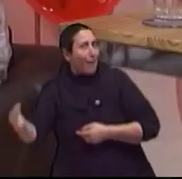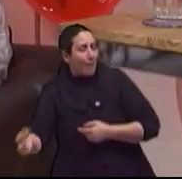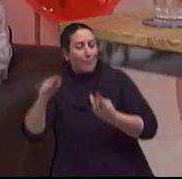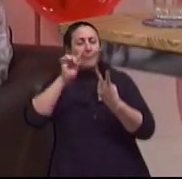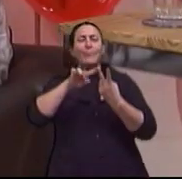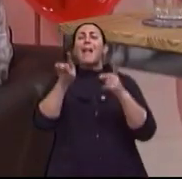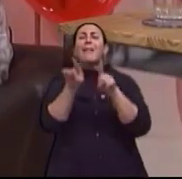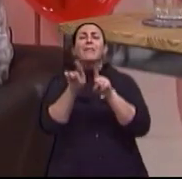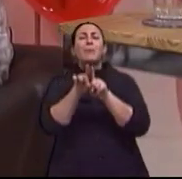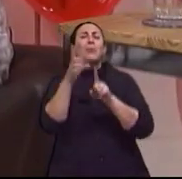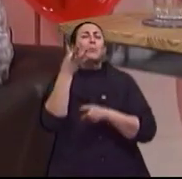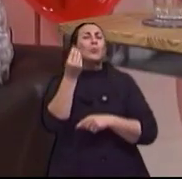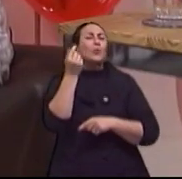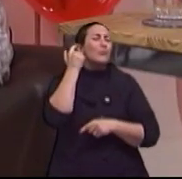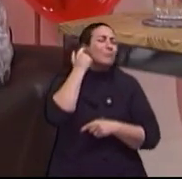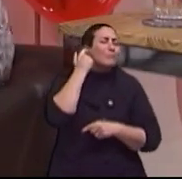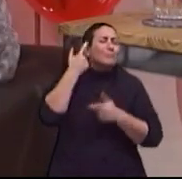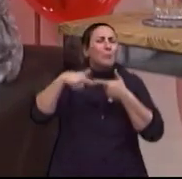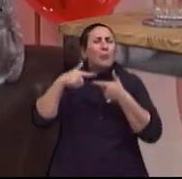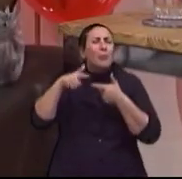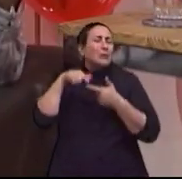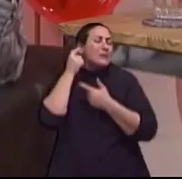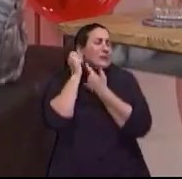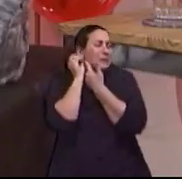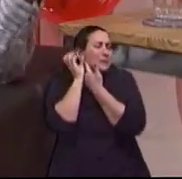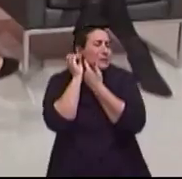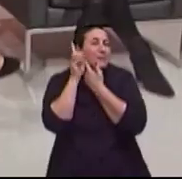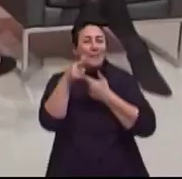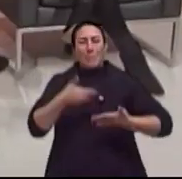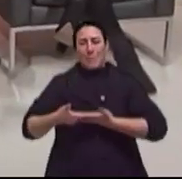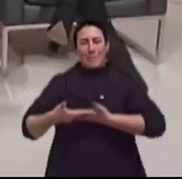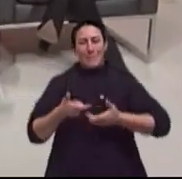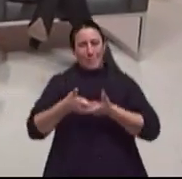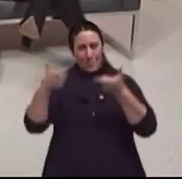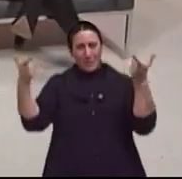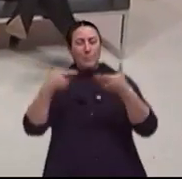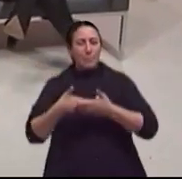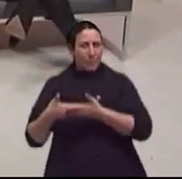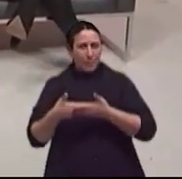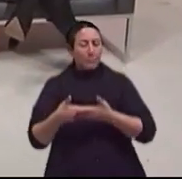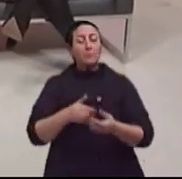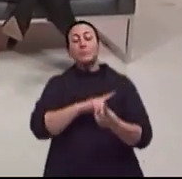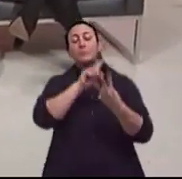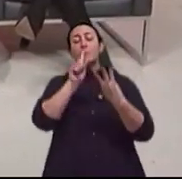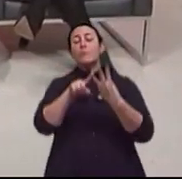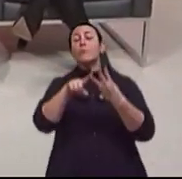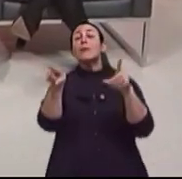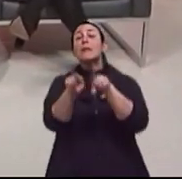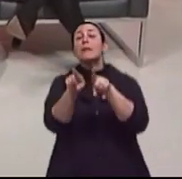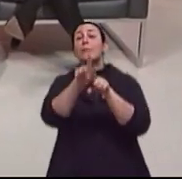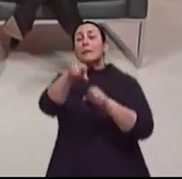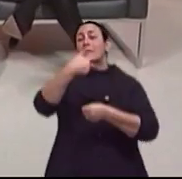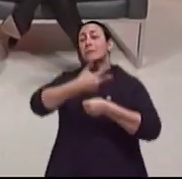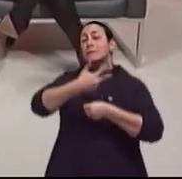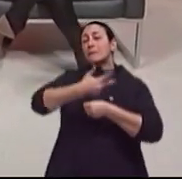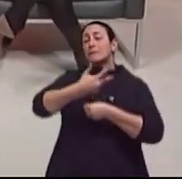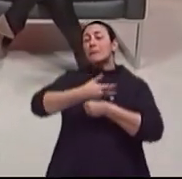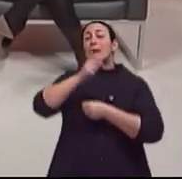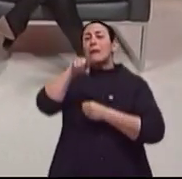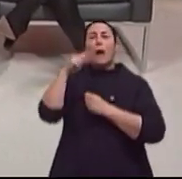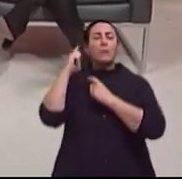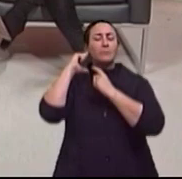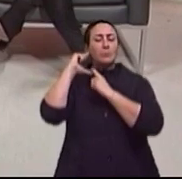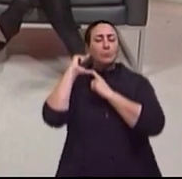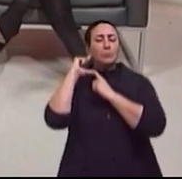que é muito comum nas crianças né E até a presbiacusia que é no idoso é o envelhecimento né que nós